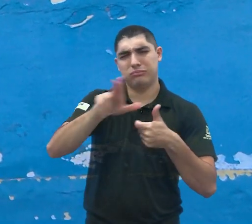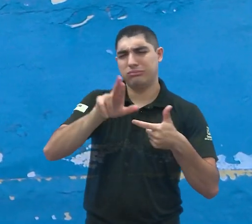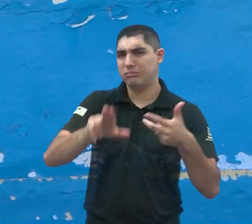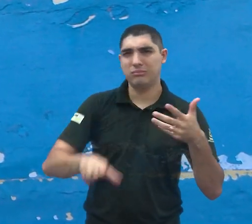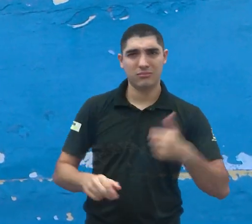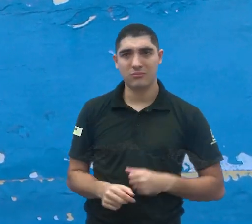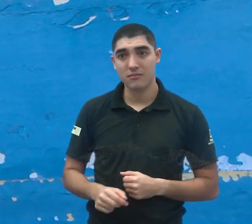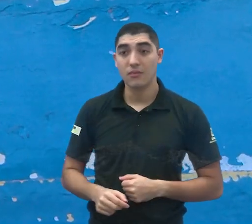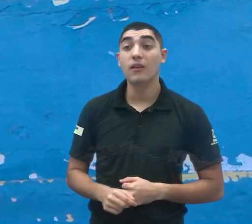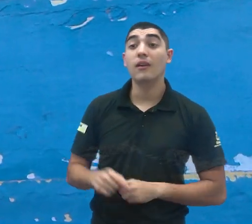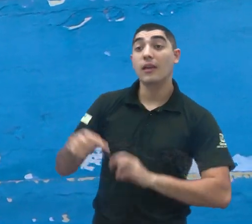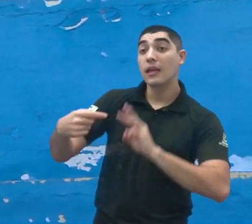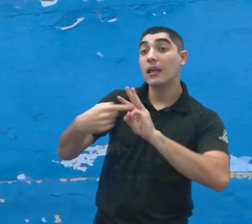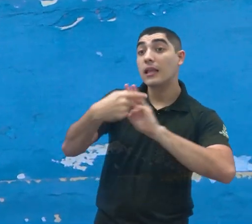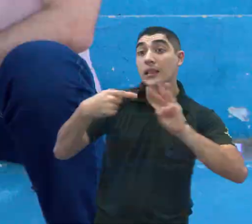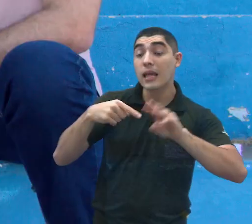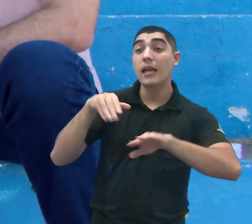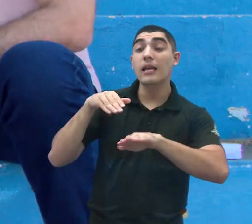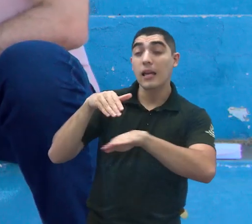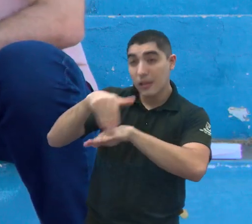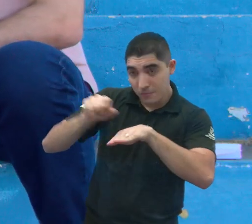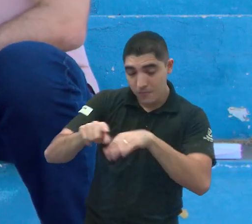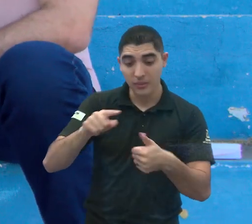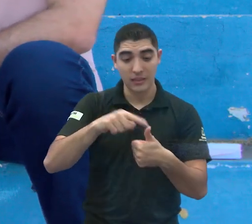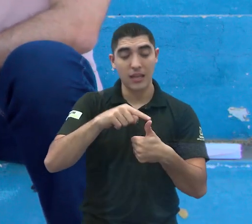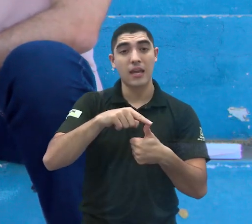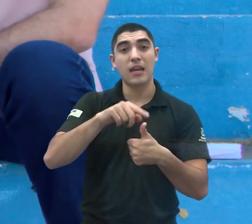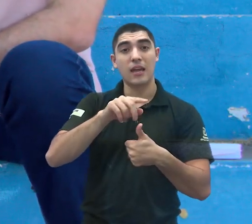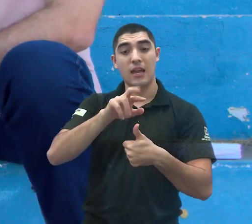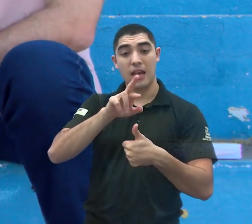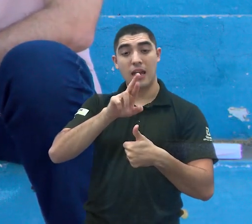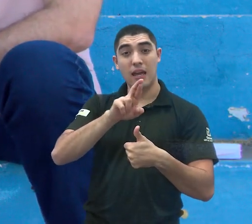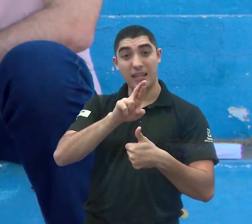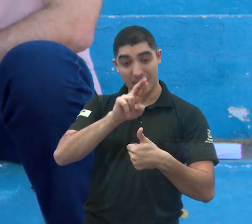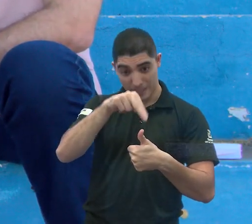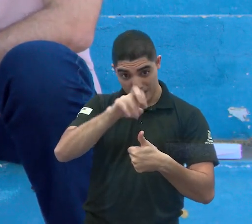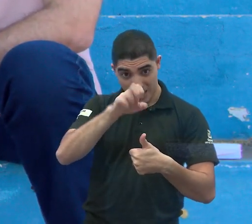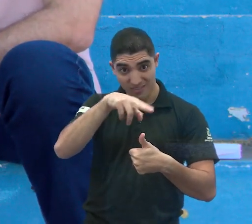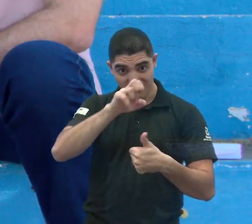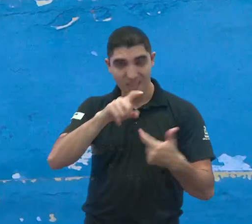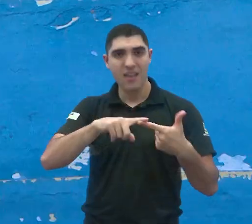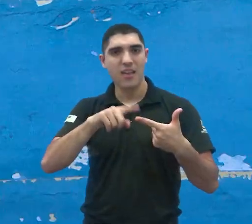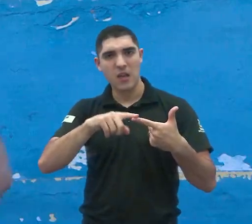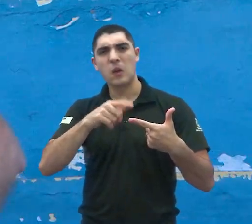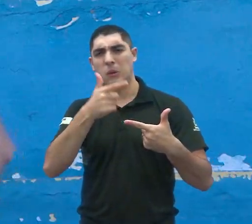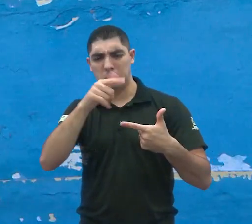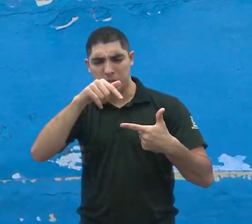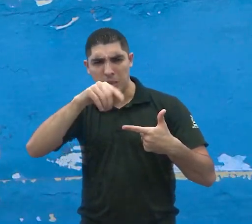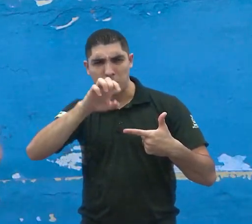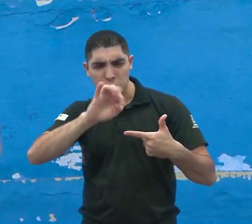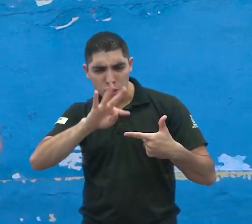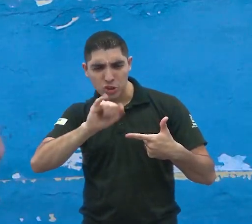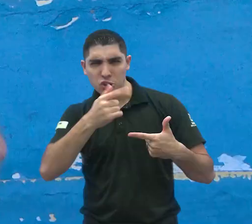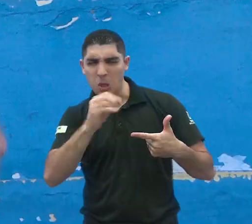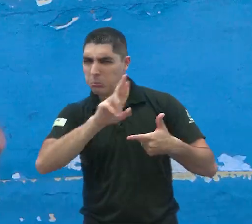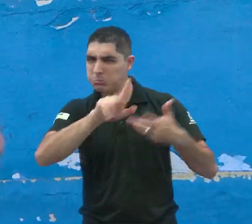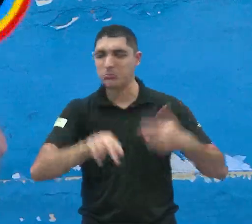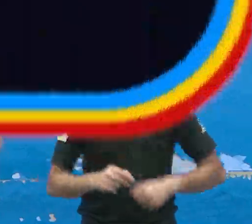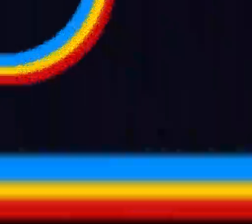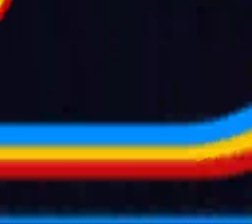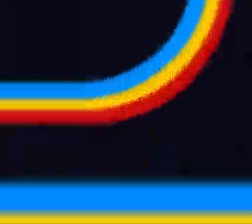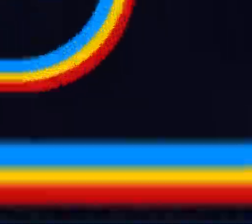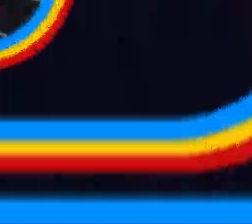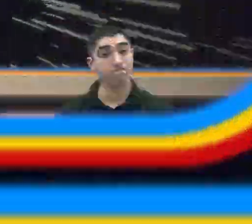Esquerdinha, entendeu? E o trio de ataque? O trio de ataque é Edinho, Tio Marinho, Nenê. Inesquecível. Para quem pegou a época,